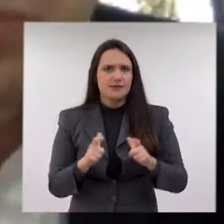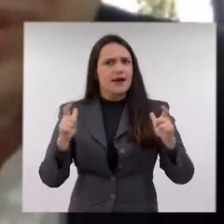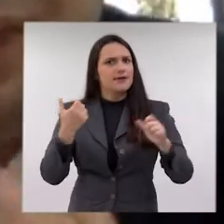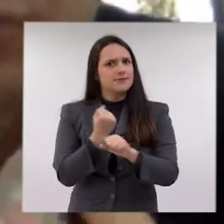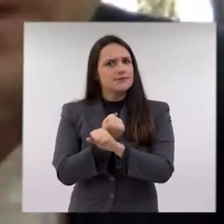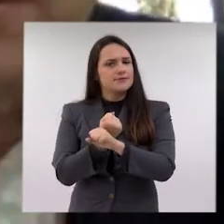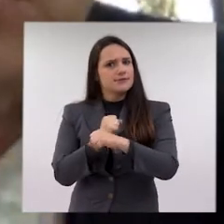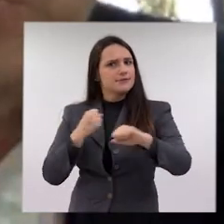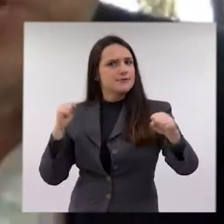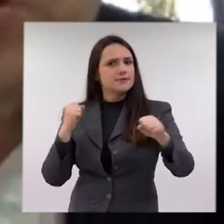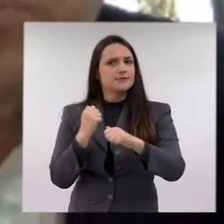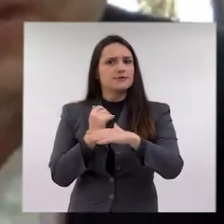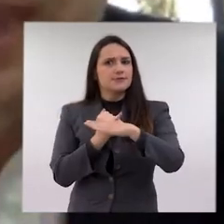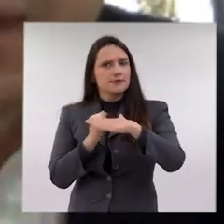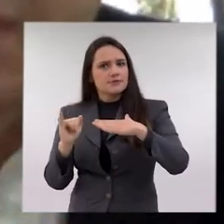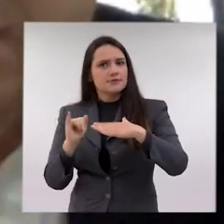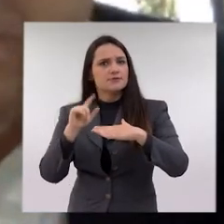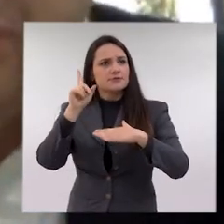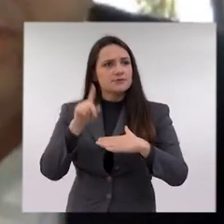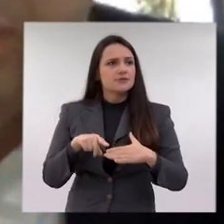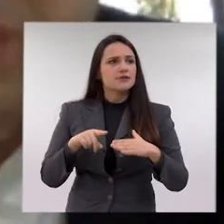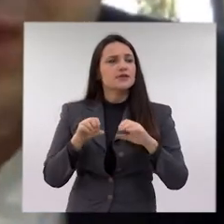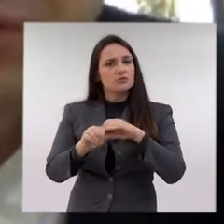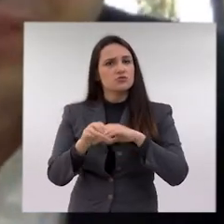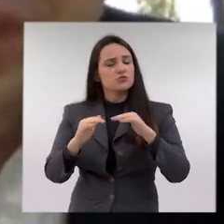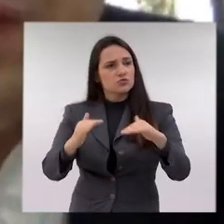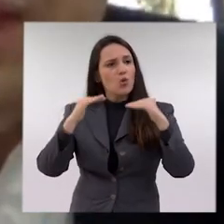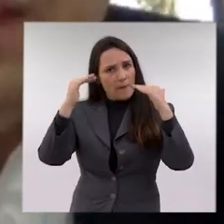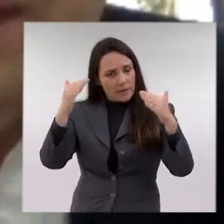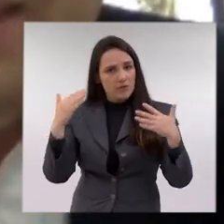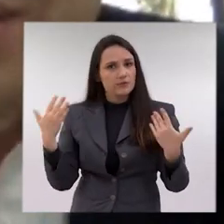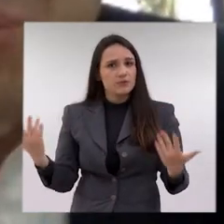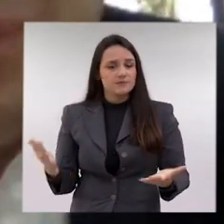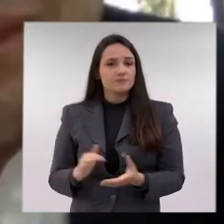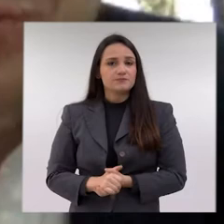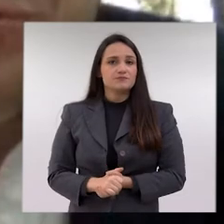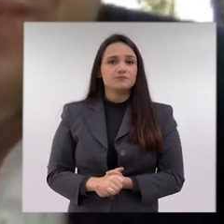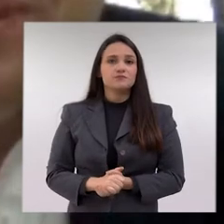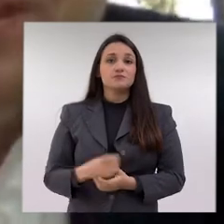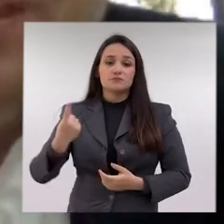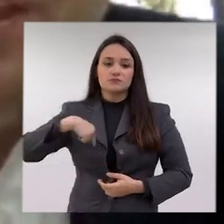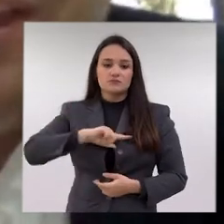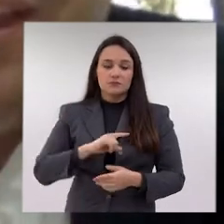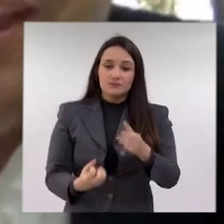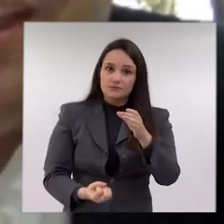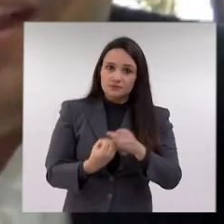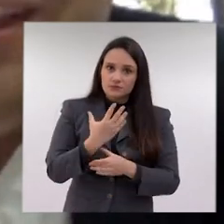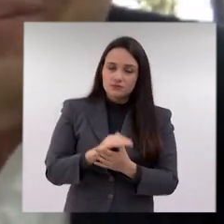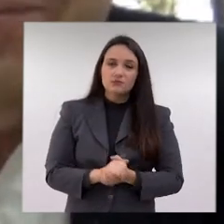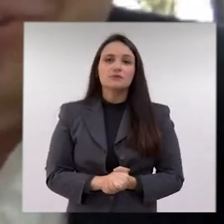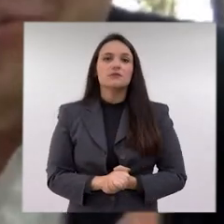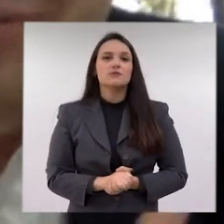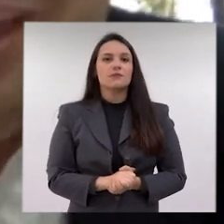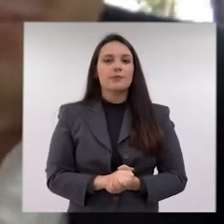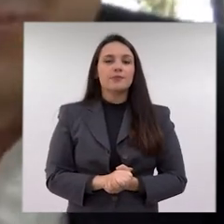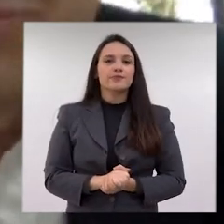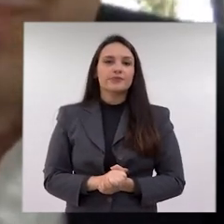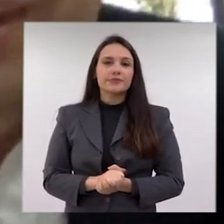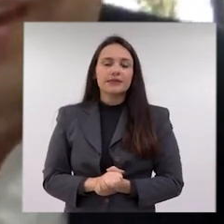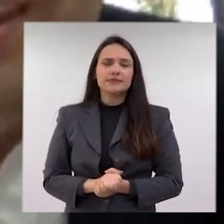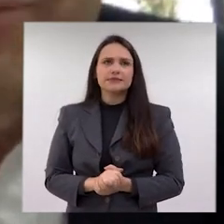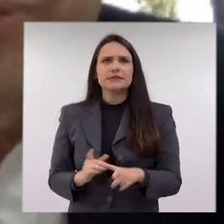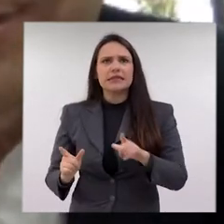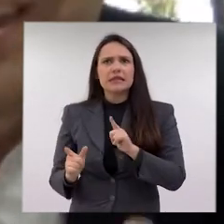Grosso do Sul, que tem a educação superior como pilar para o desenvolvimento. Naquele momento, nós